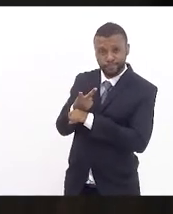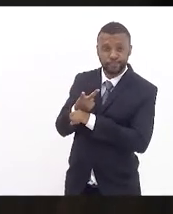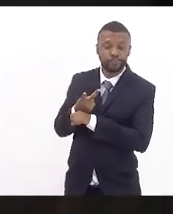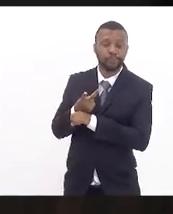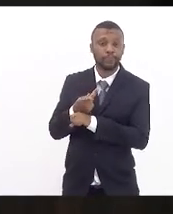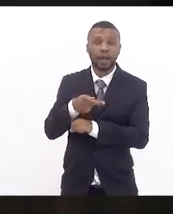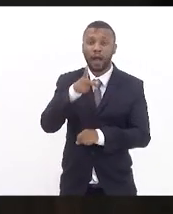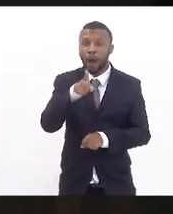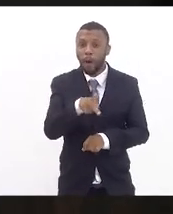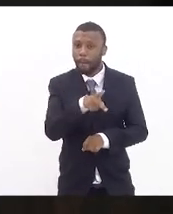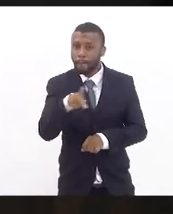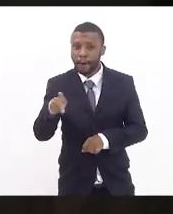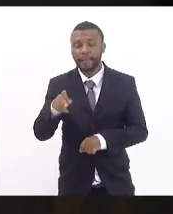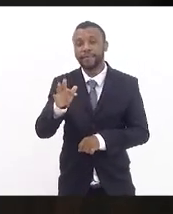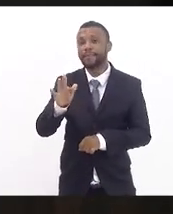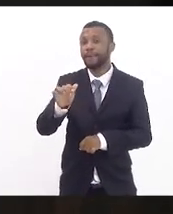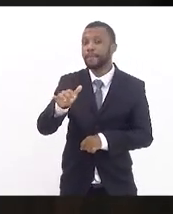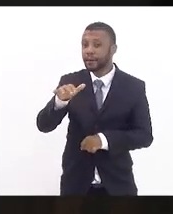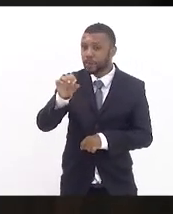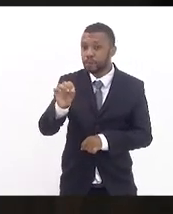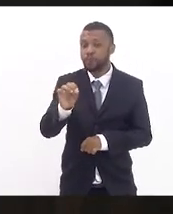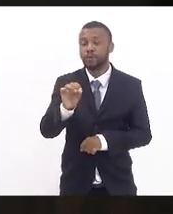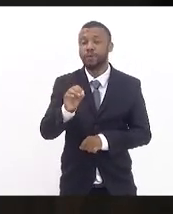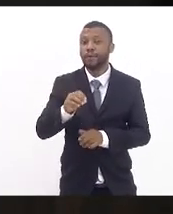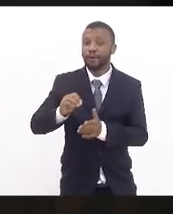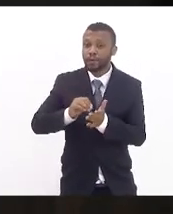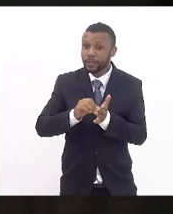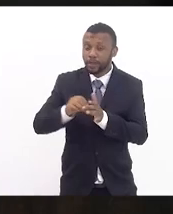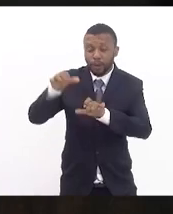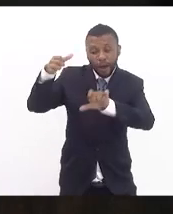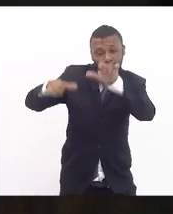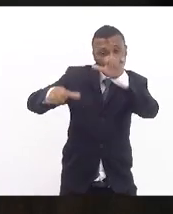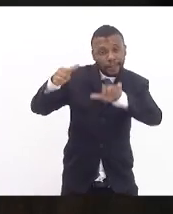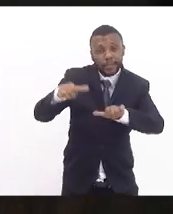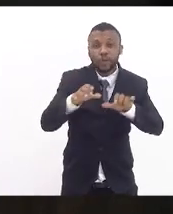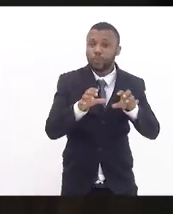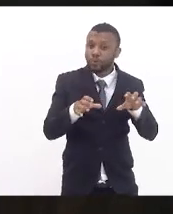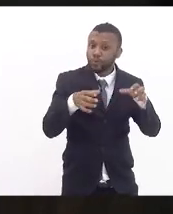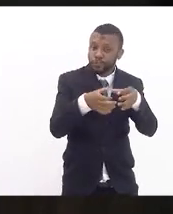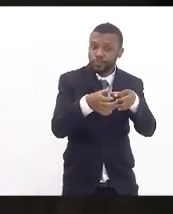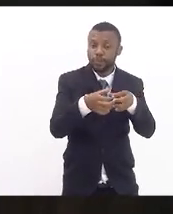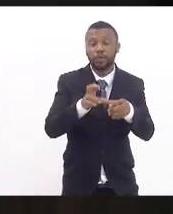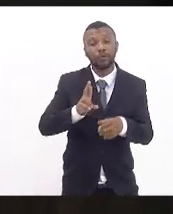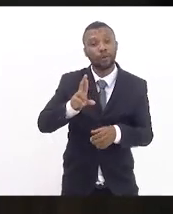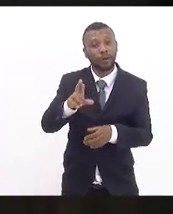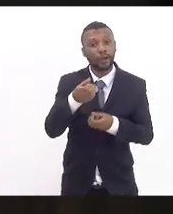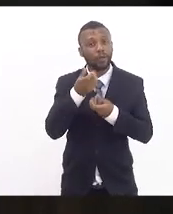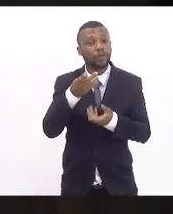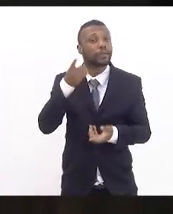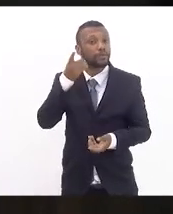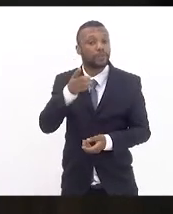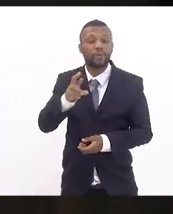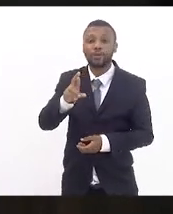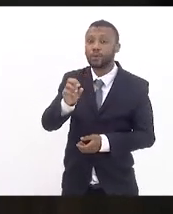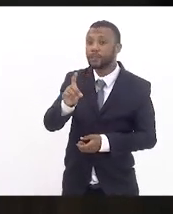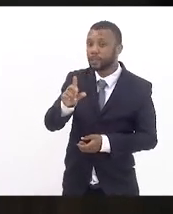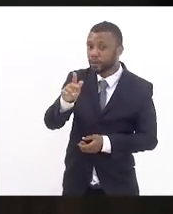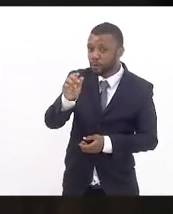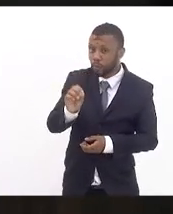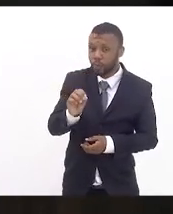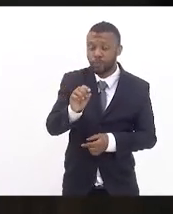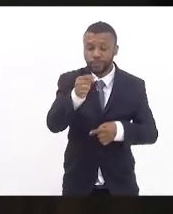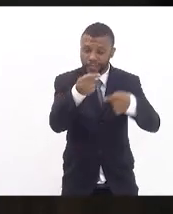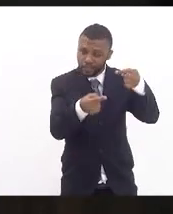parecer da Comissão de Normas Internas e Proporções Externas, favorável, relator deputado Rodrigo Amorim. Em discussão, não havendo quem queira discutir,